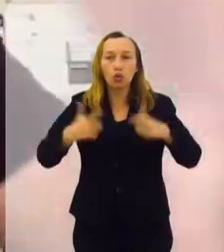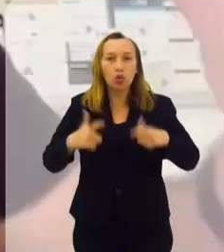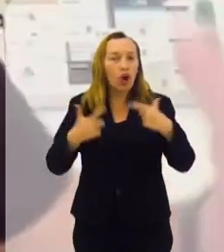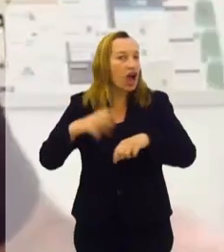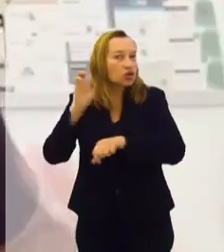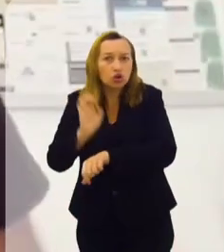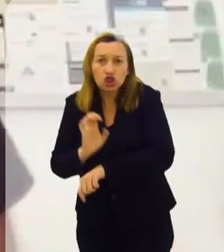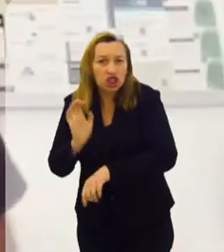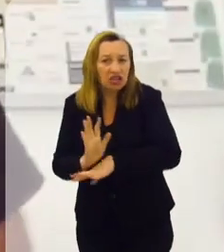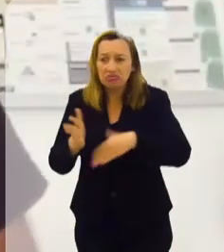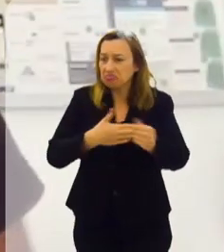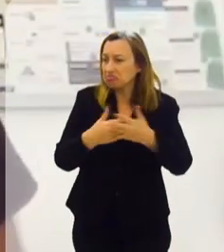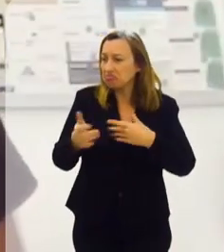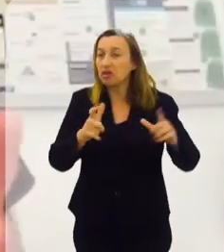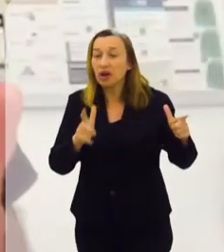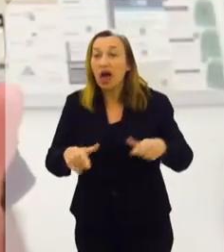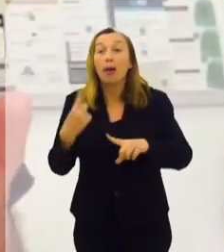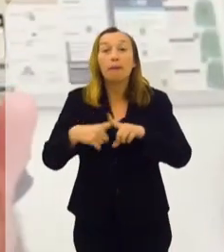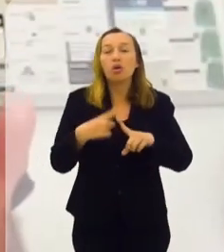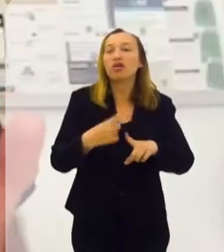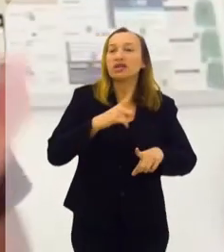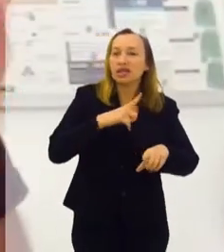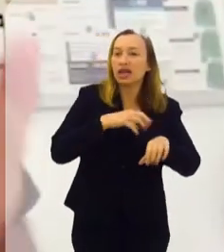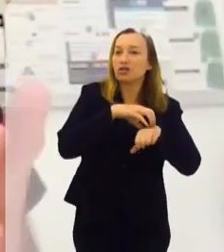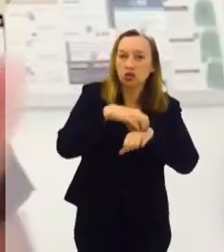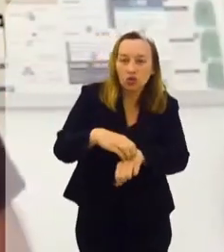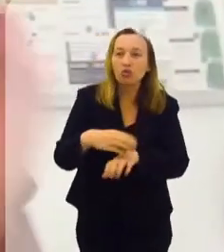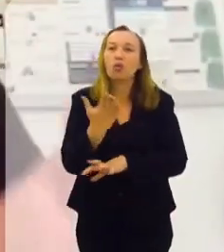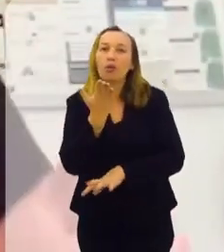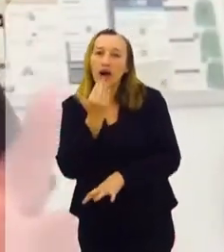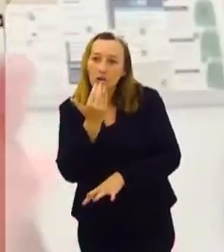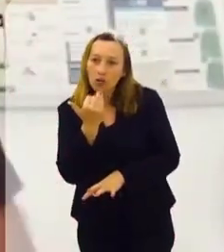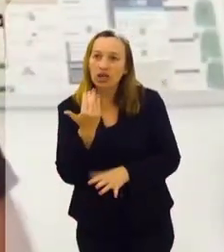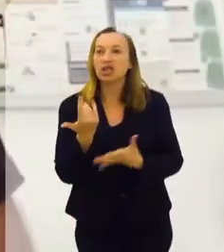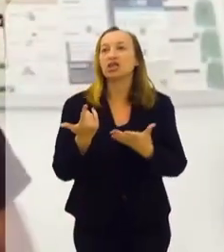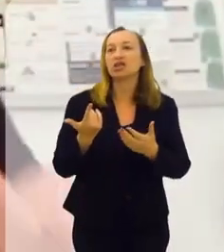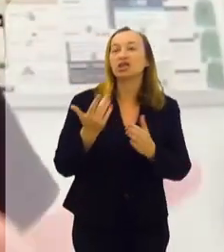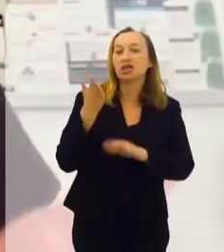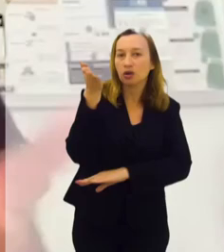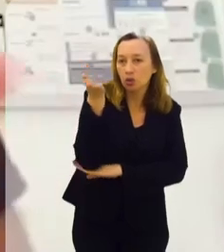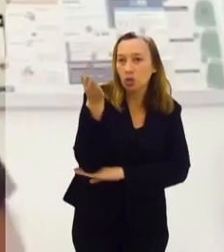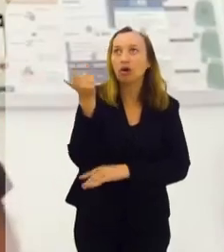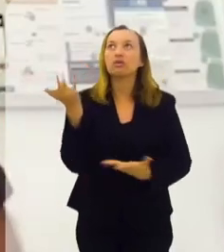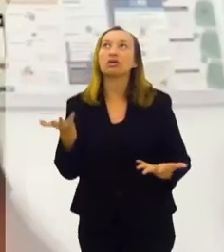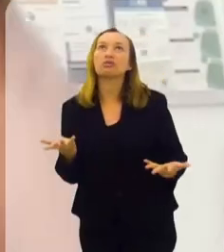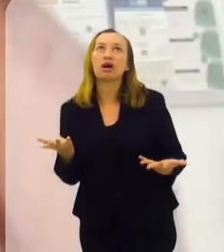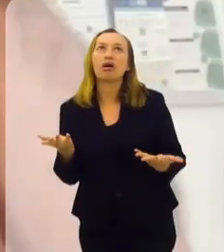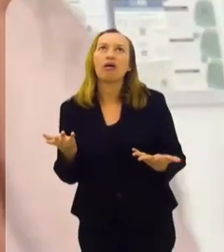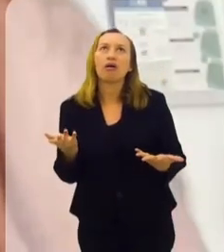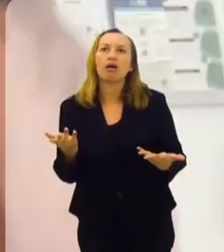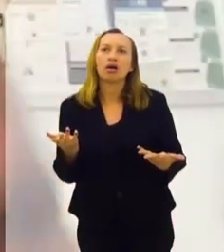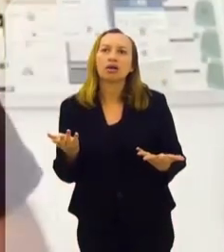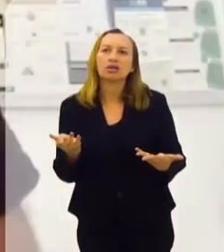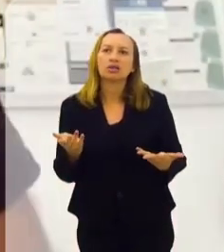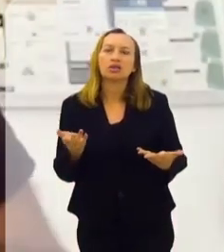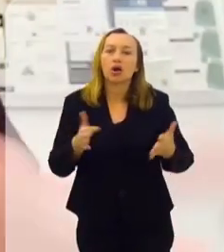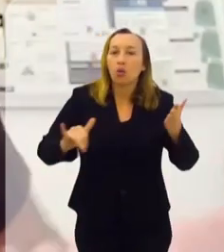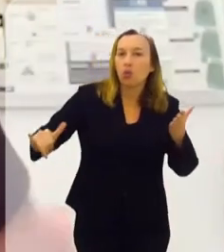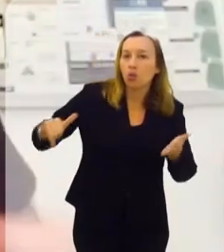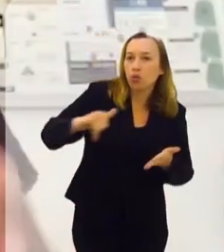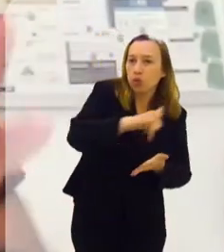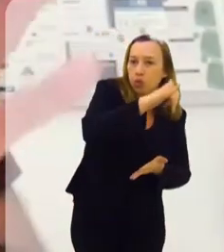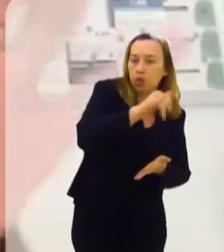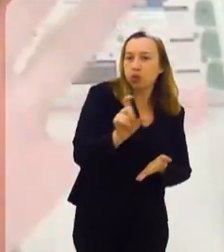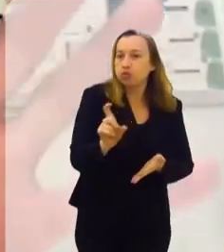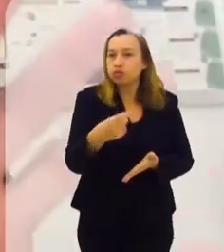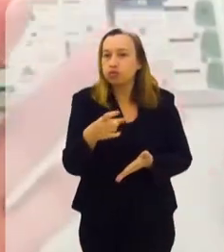território, né? No estado, seja onde for, porque você tem o transporte, a alimentação, a hospedagem, a